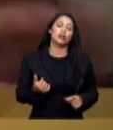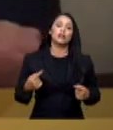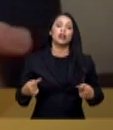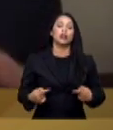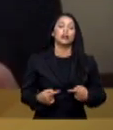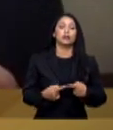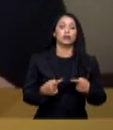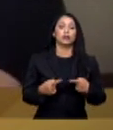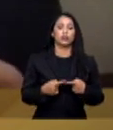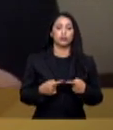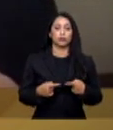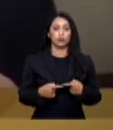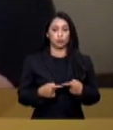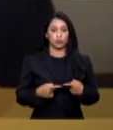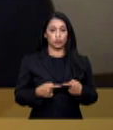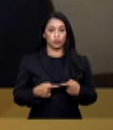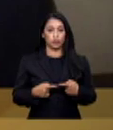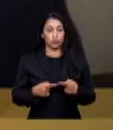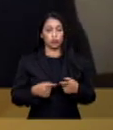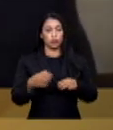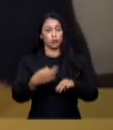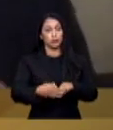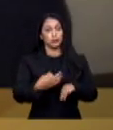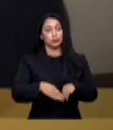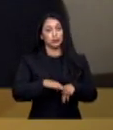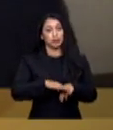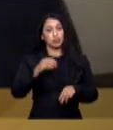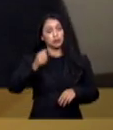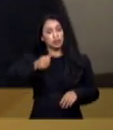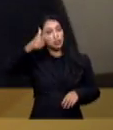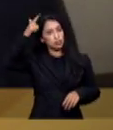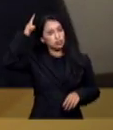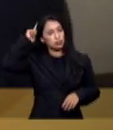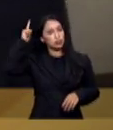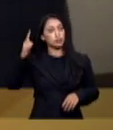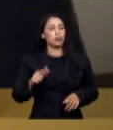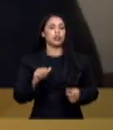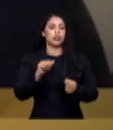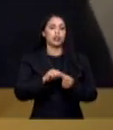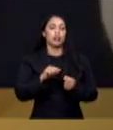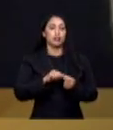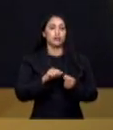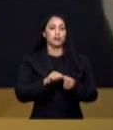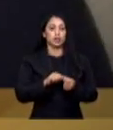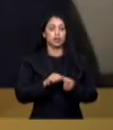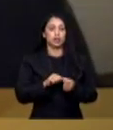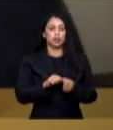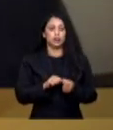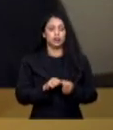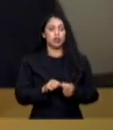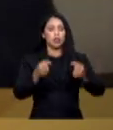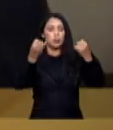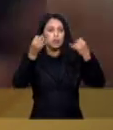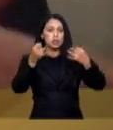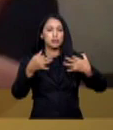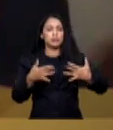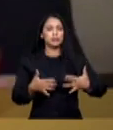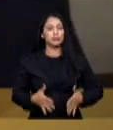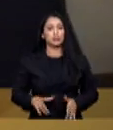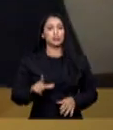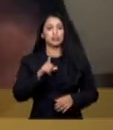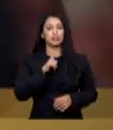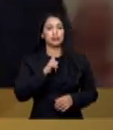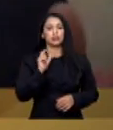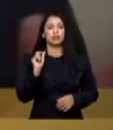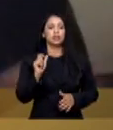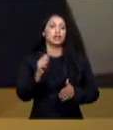voto expressado pelo da lei ministro Alexandre de Moraes. Eu farei uma brevíssima explanação daquilo que trago